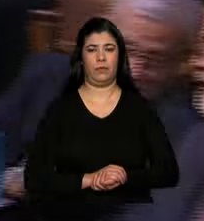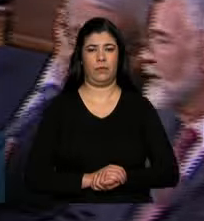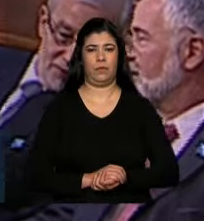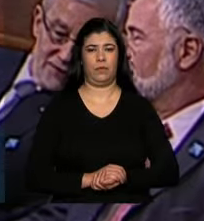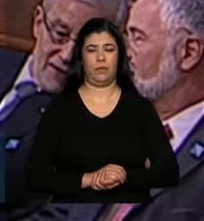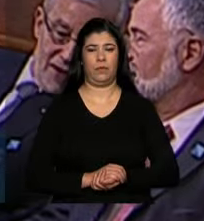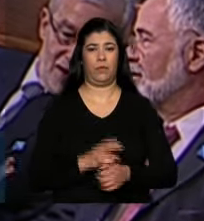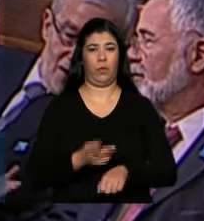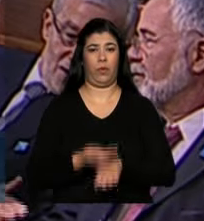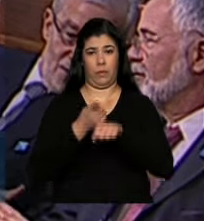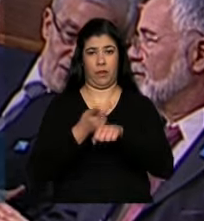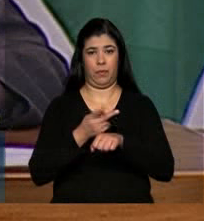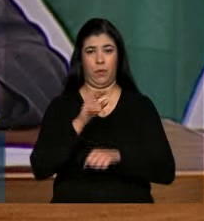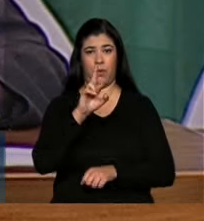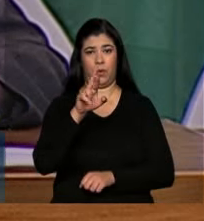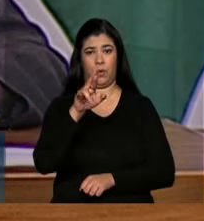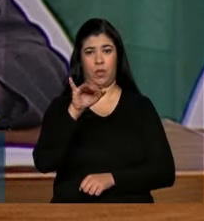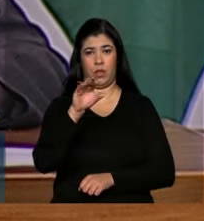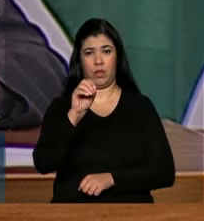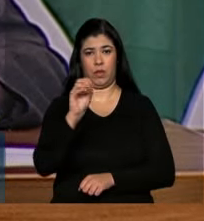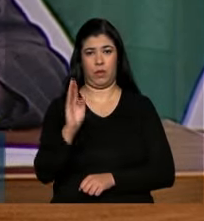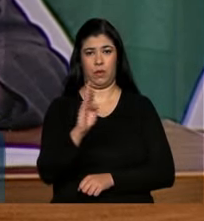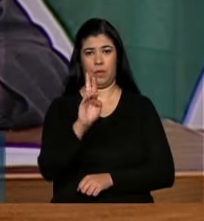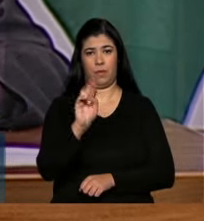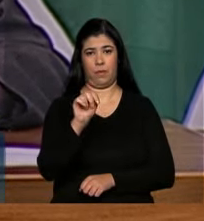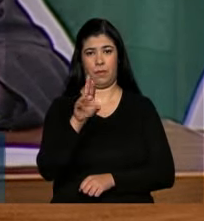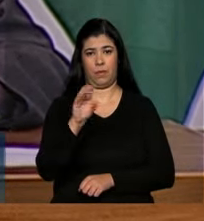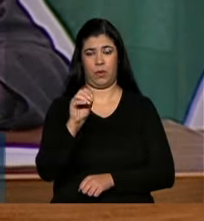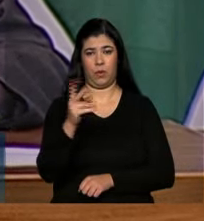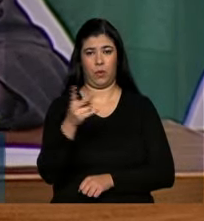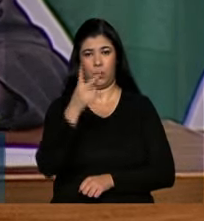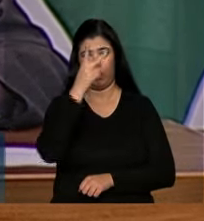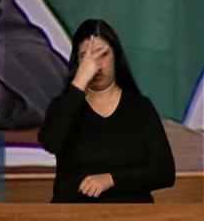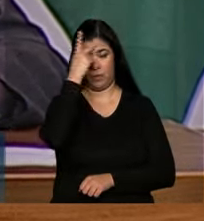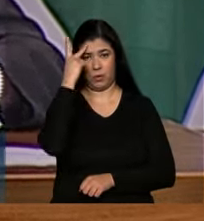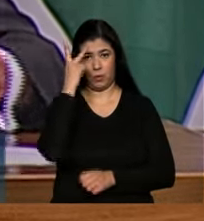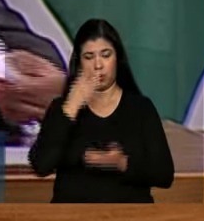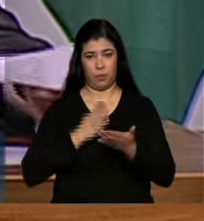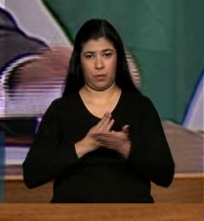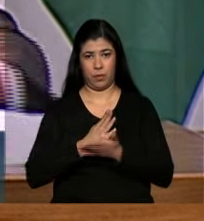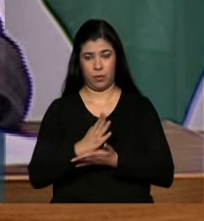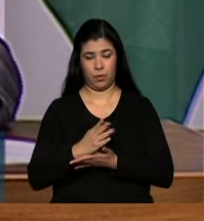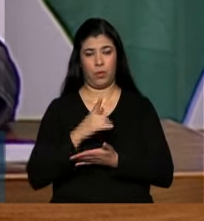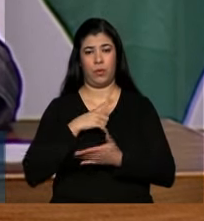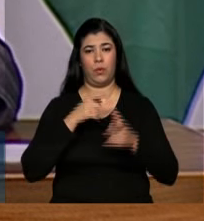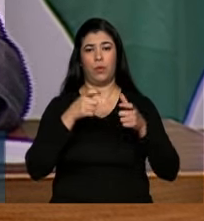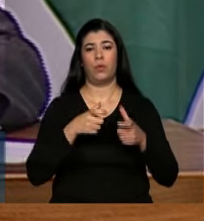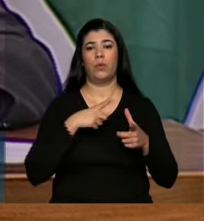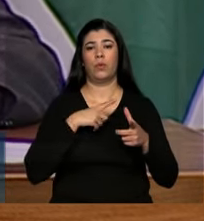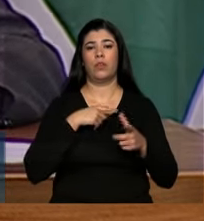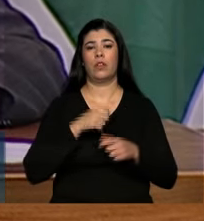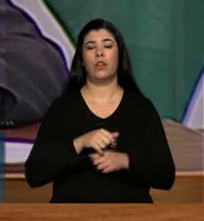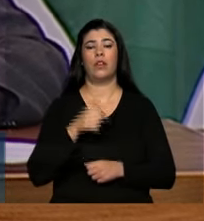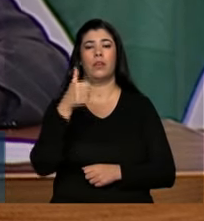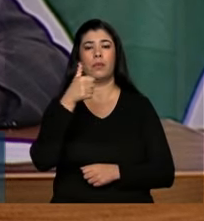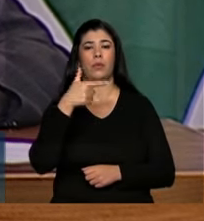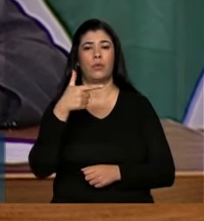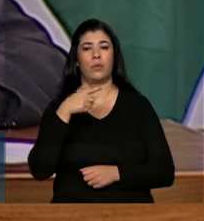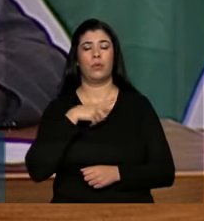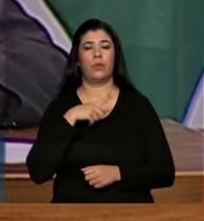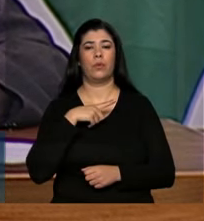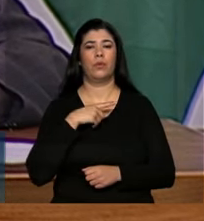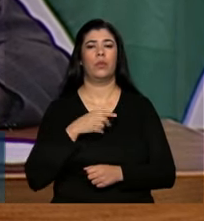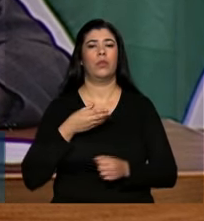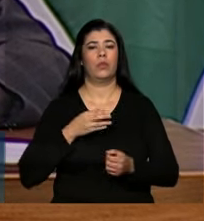O prêmio Rio Branco é concedido aos dois primeiros colocados no curso de formação do Instituto Rio Branco. Pelo